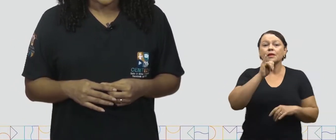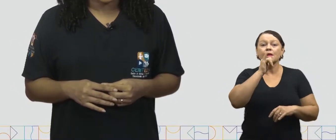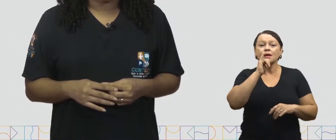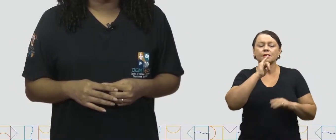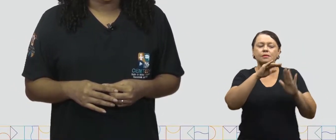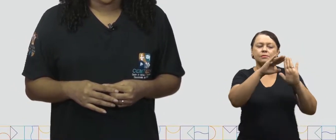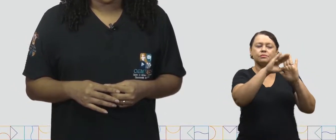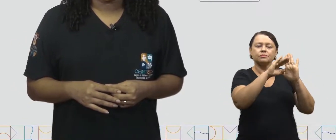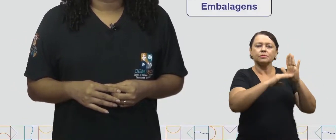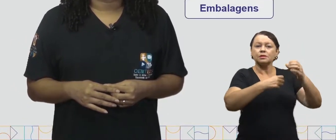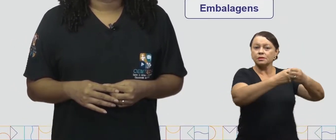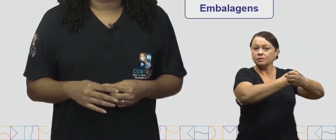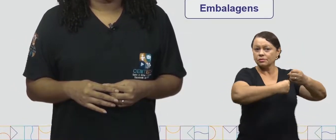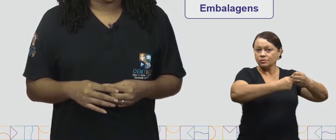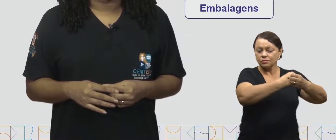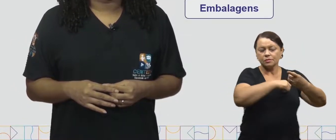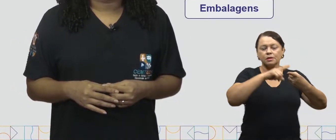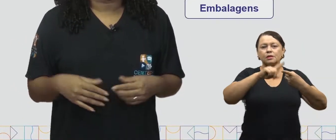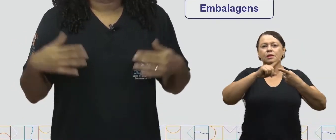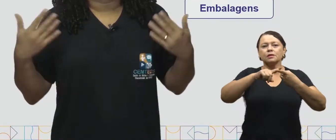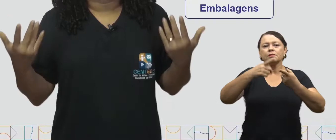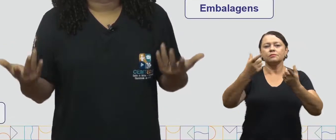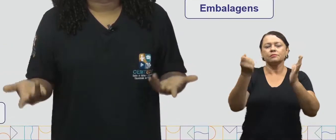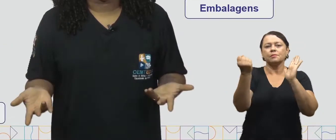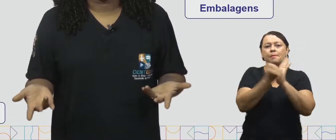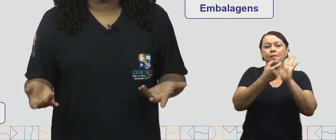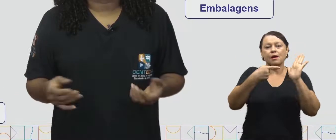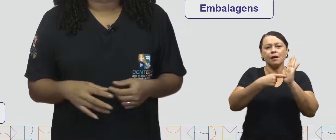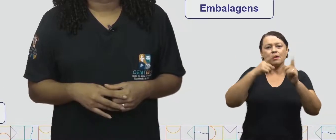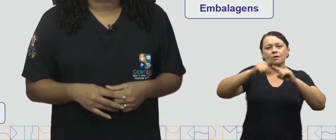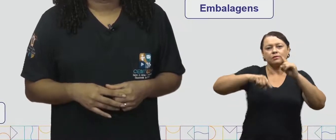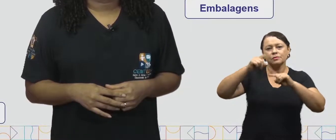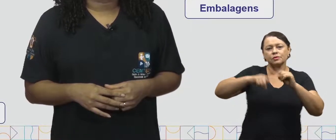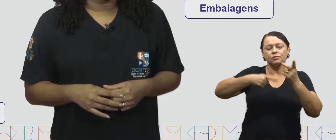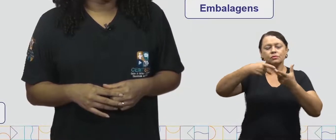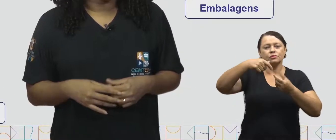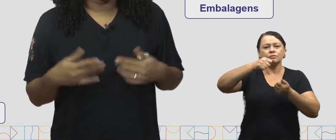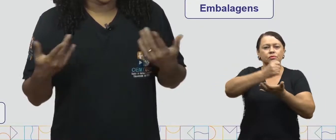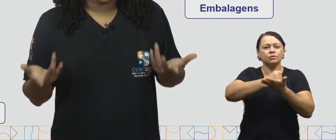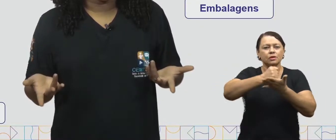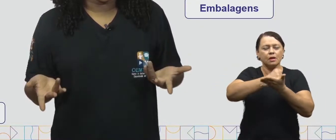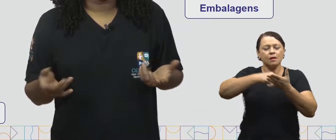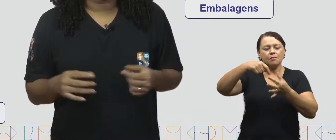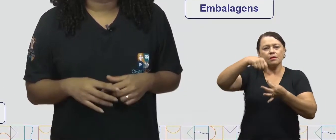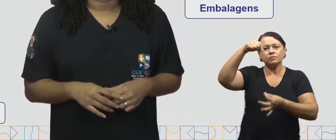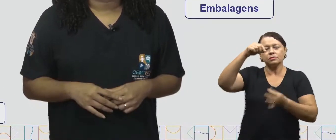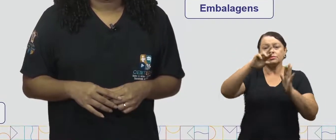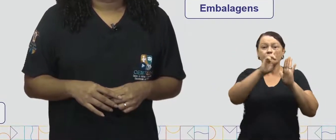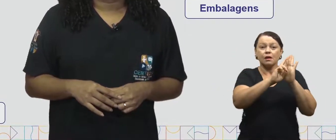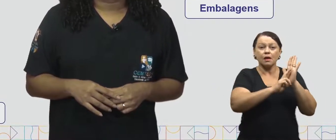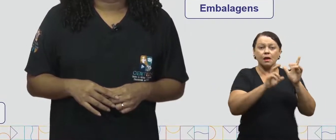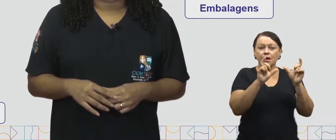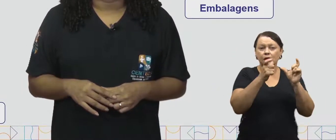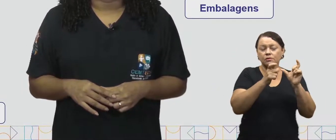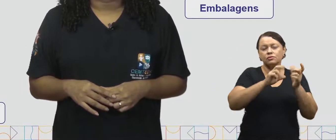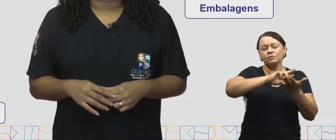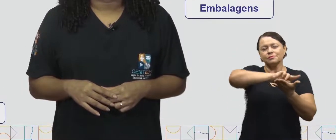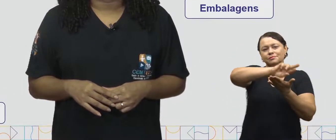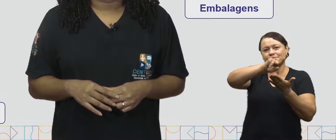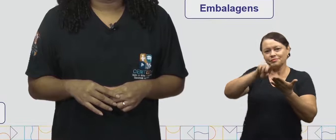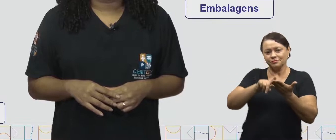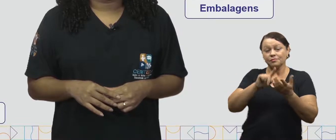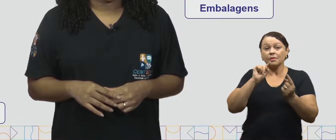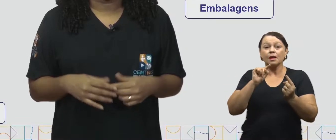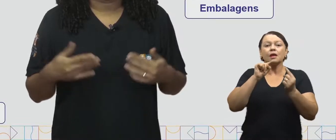receitas culinárias, rótulos de embalagem, bula de remédio, regras de jogo, entre outros. A finalidade do